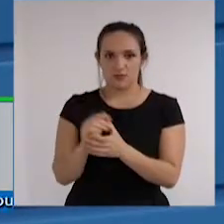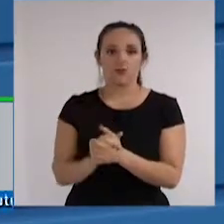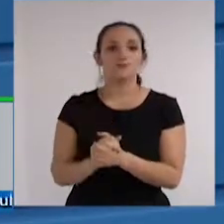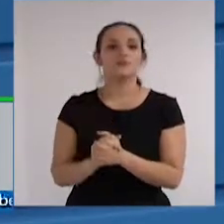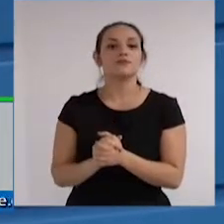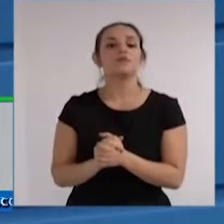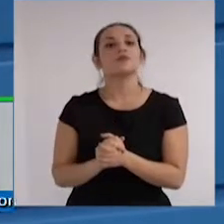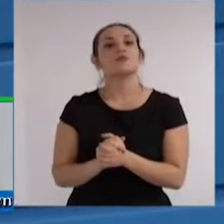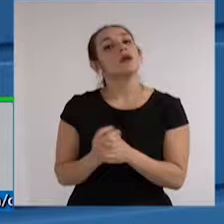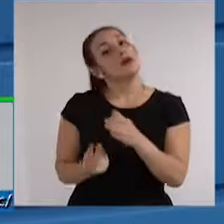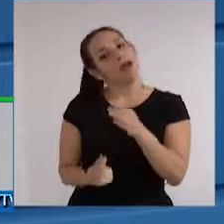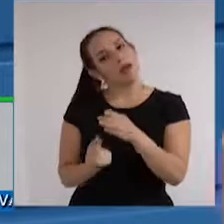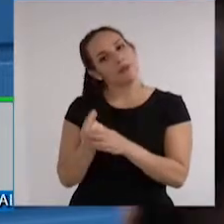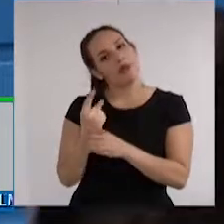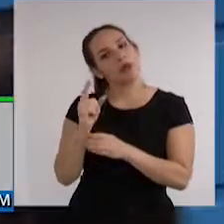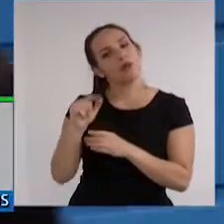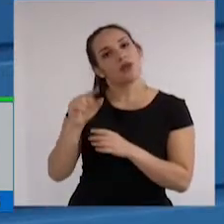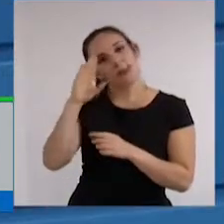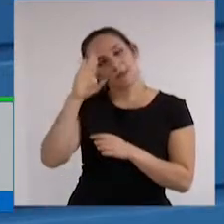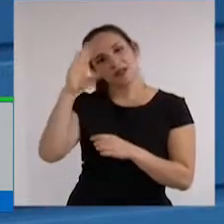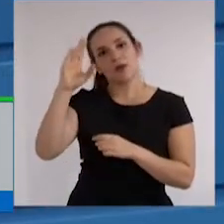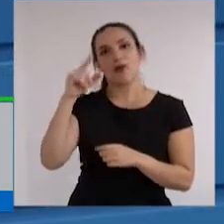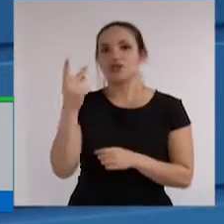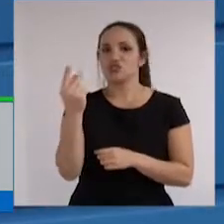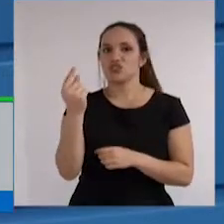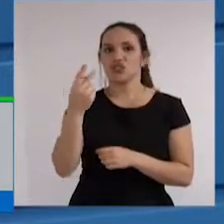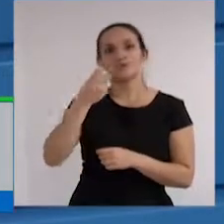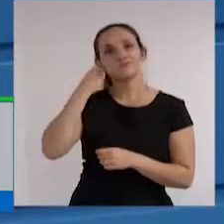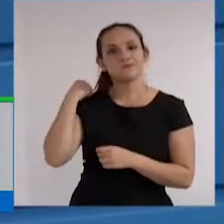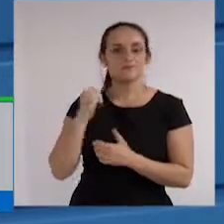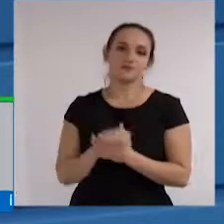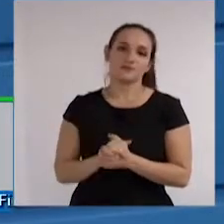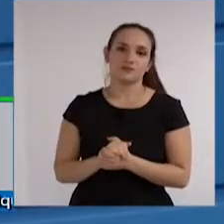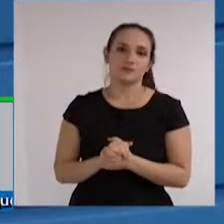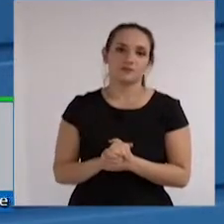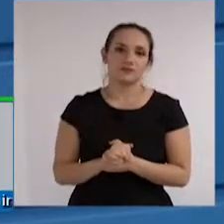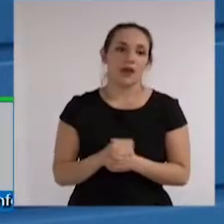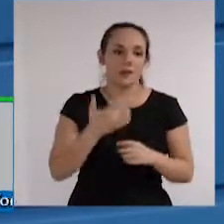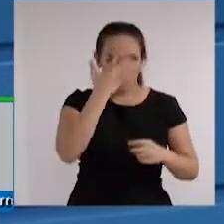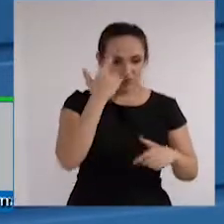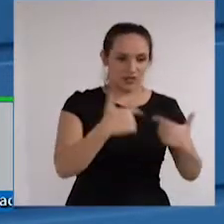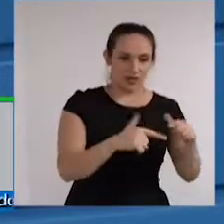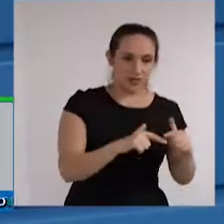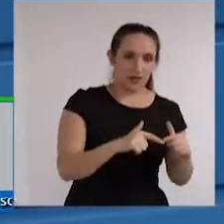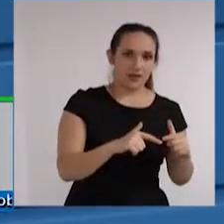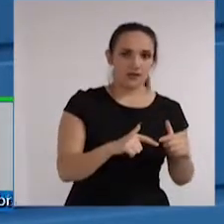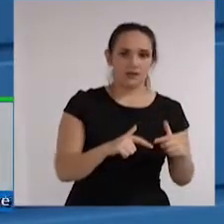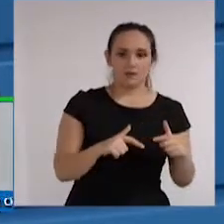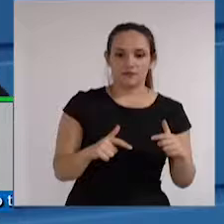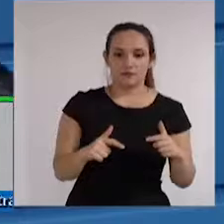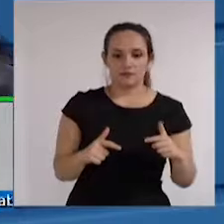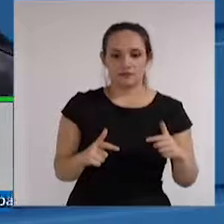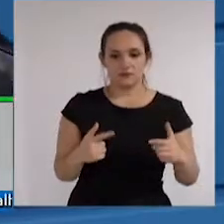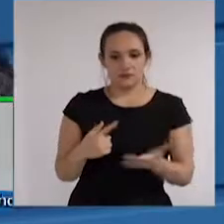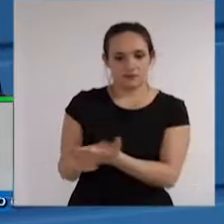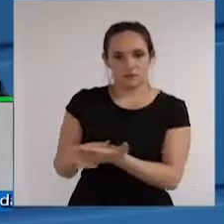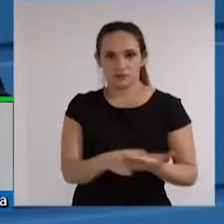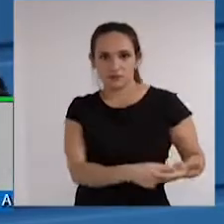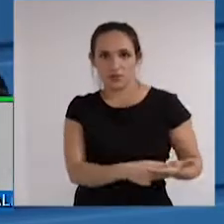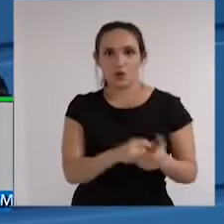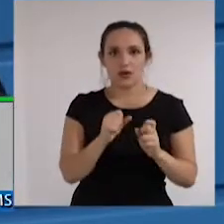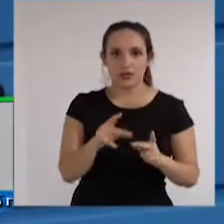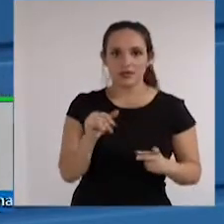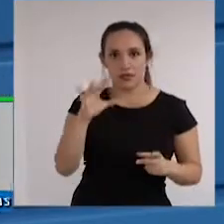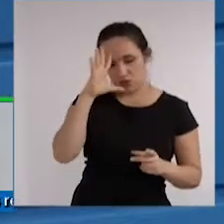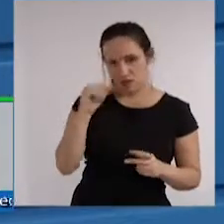É o capital. O que o trabalhador tem para vender? O trabalho. As duas coisas dá para andar muito bem